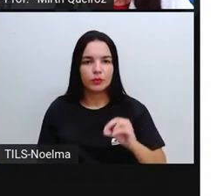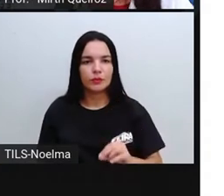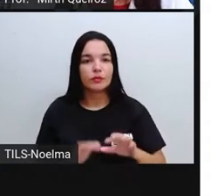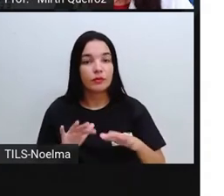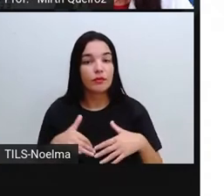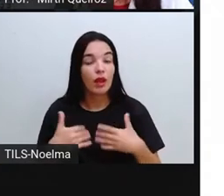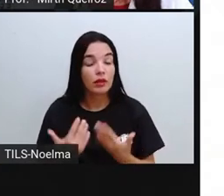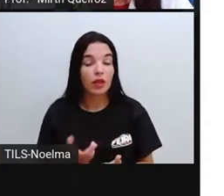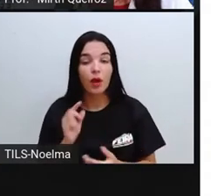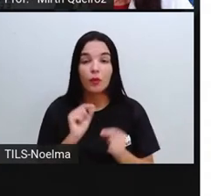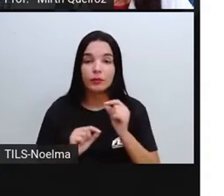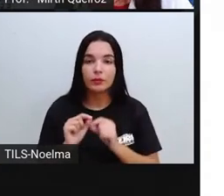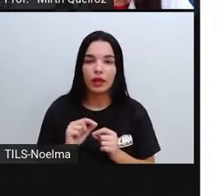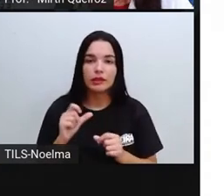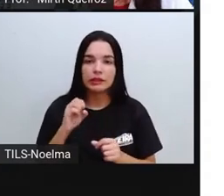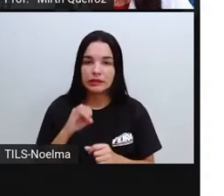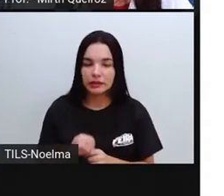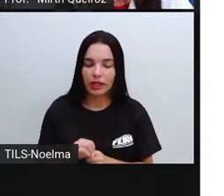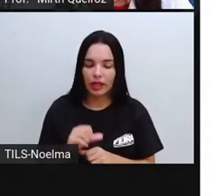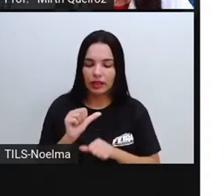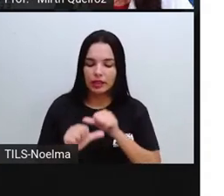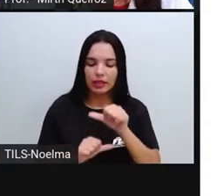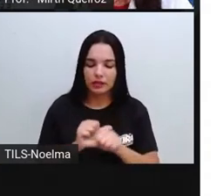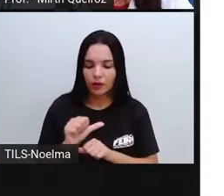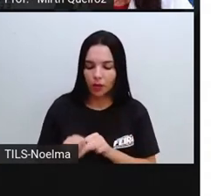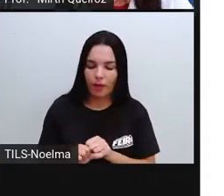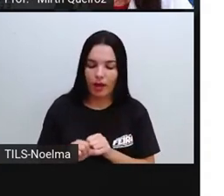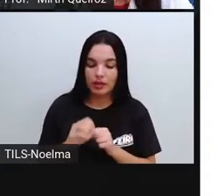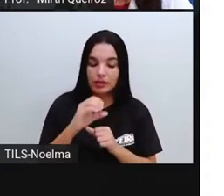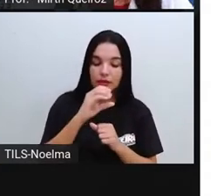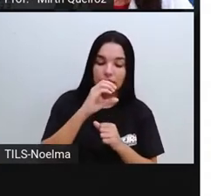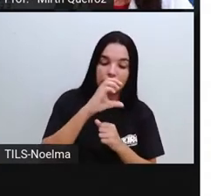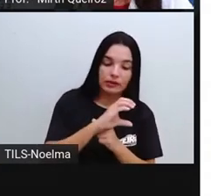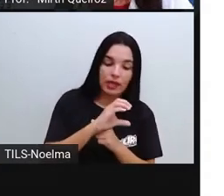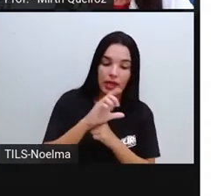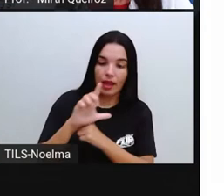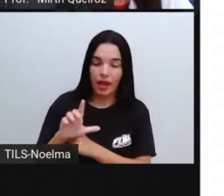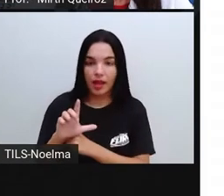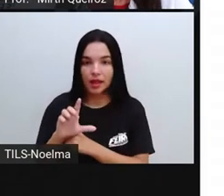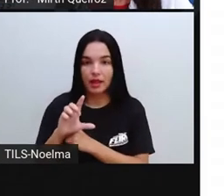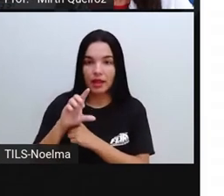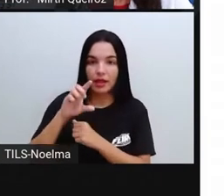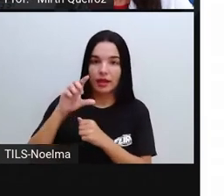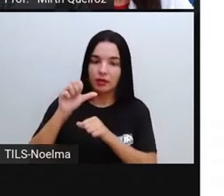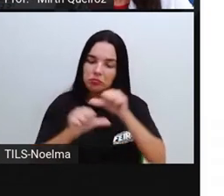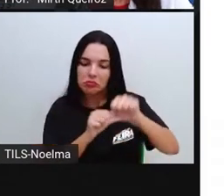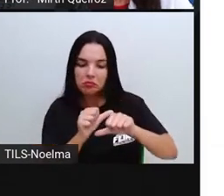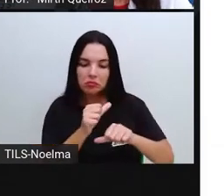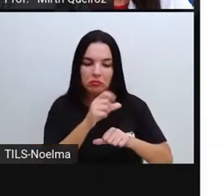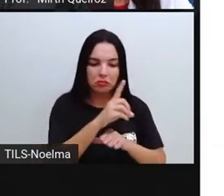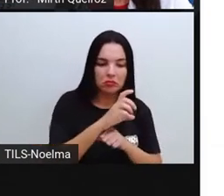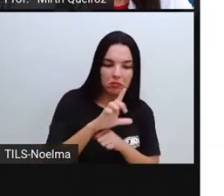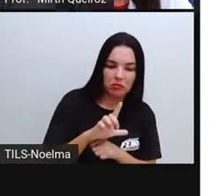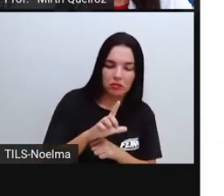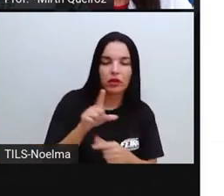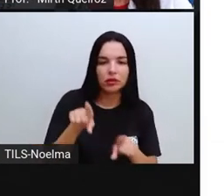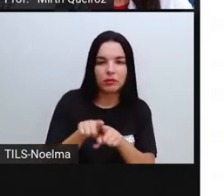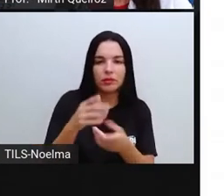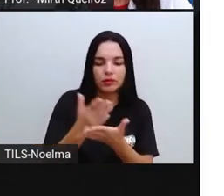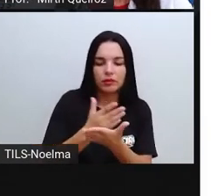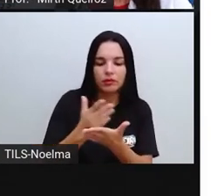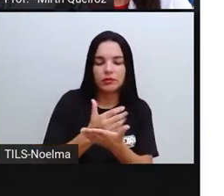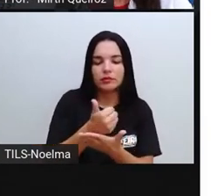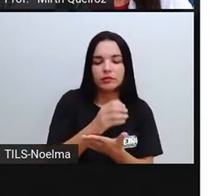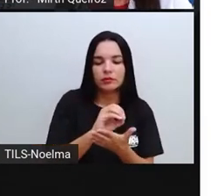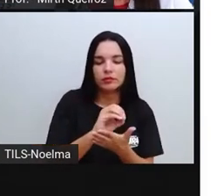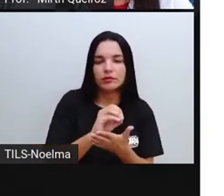Então, para transformar ml em cl, divide por 10. Para transformar cl em dl, divide por 10 novamente. Para transformar